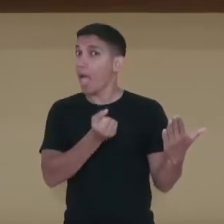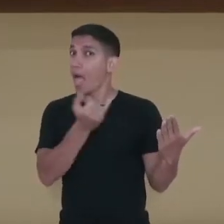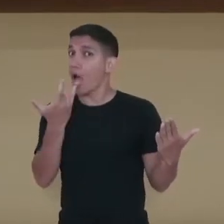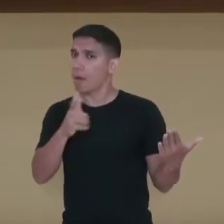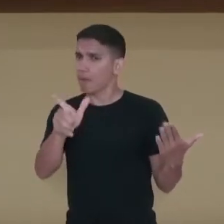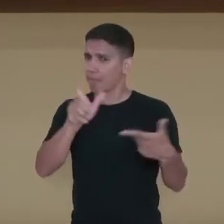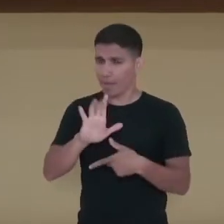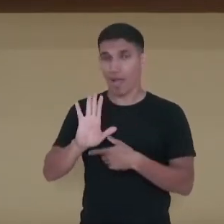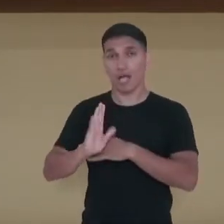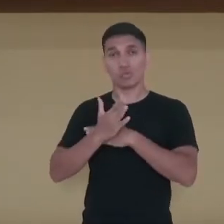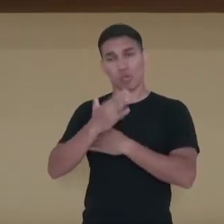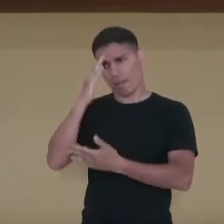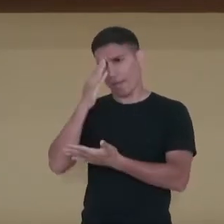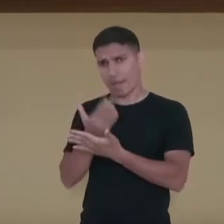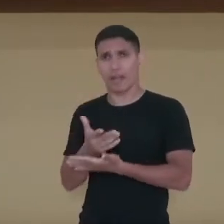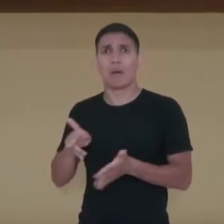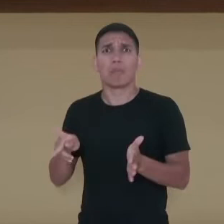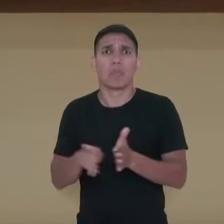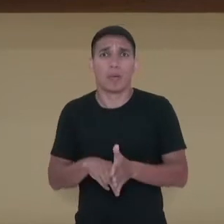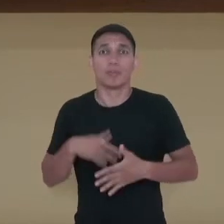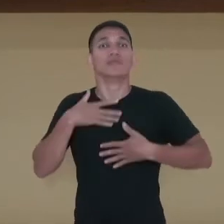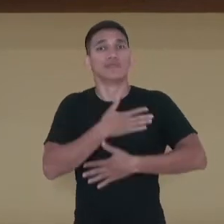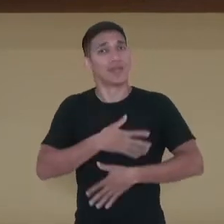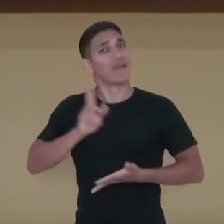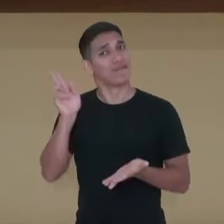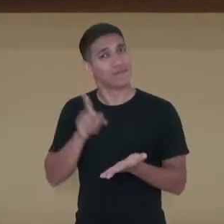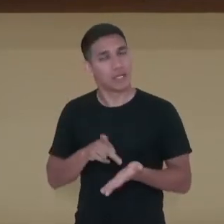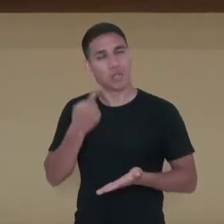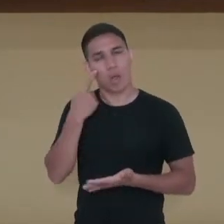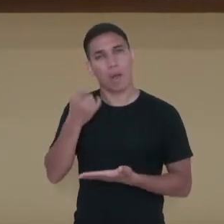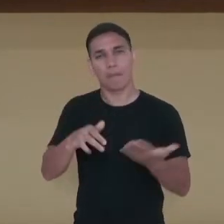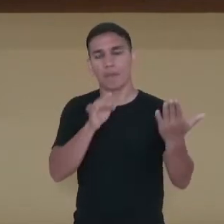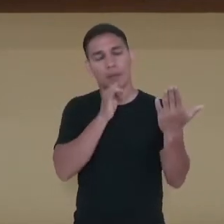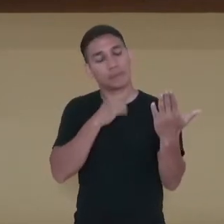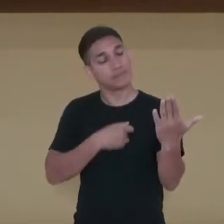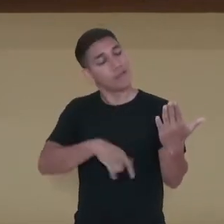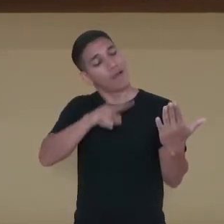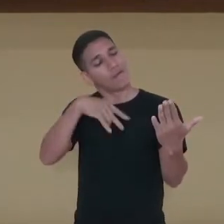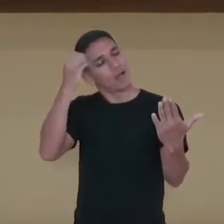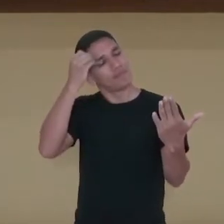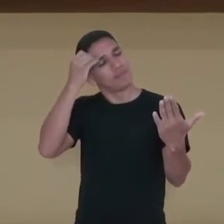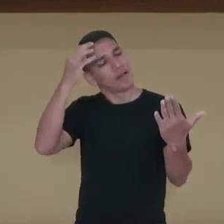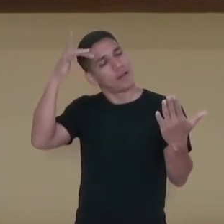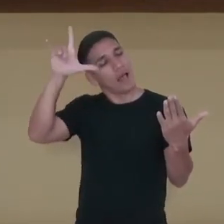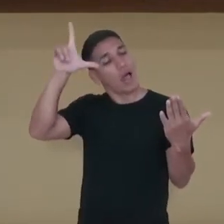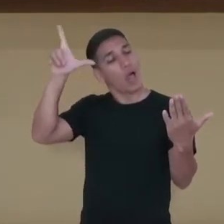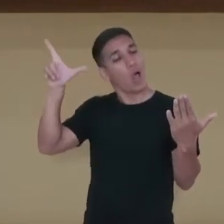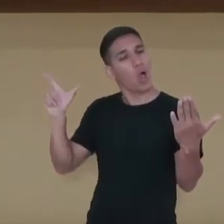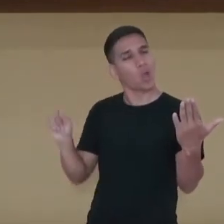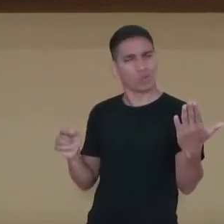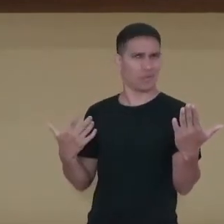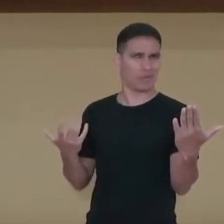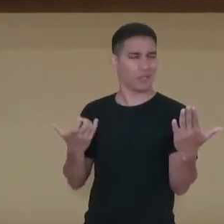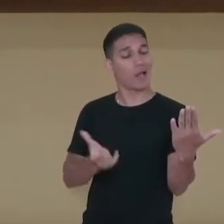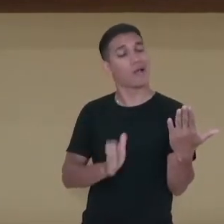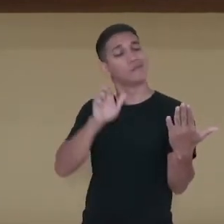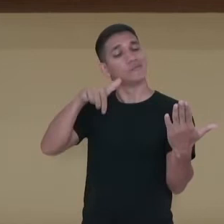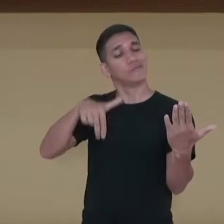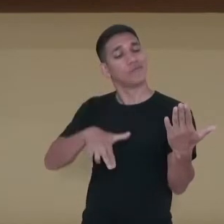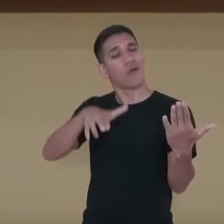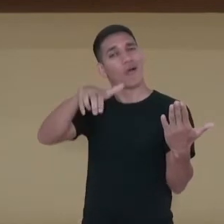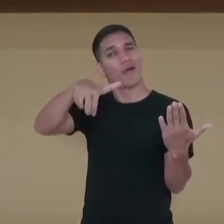a acreditar que era prazeroso. Veja bem, viajar num raio de lua, viajar num tapete